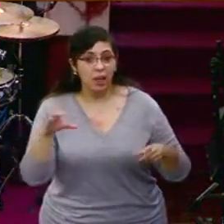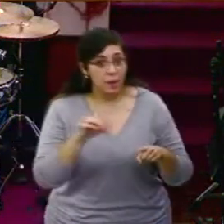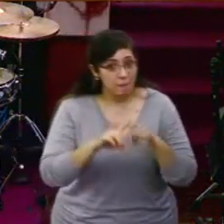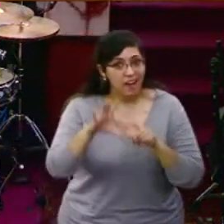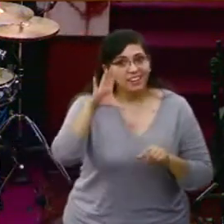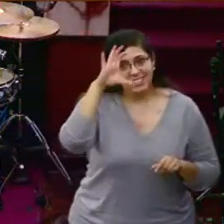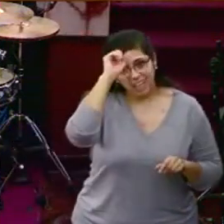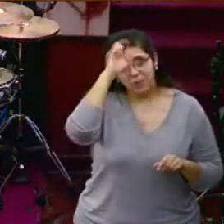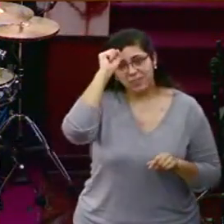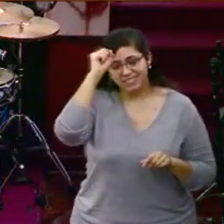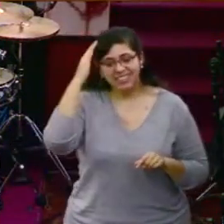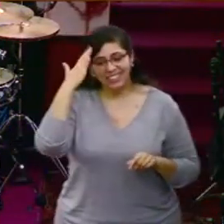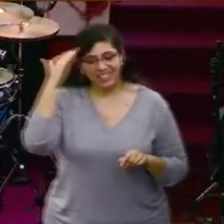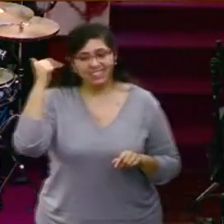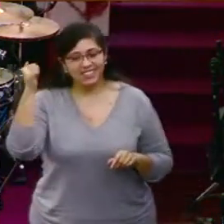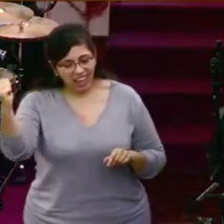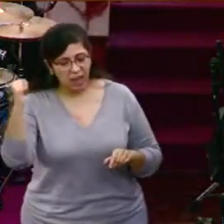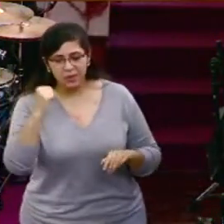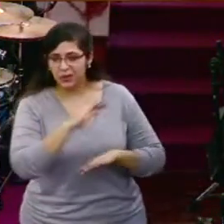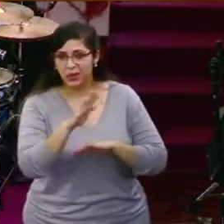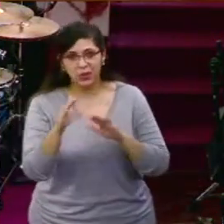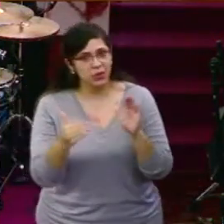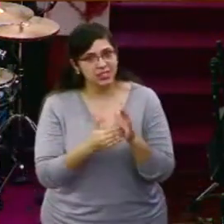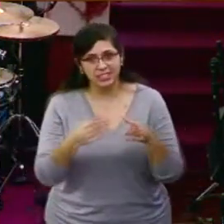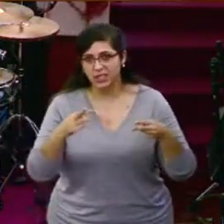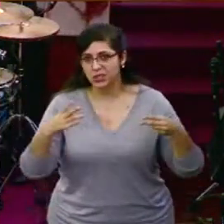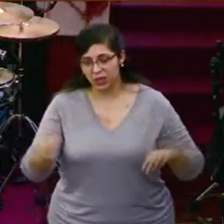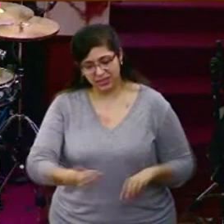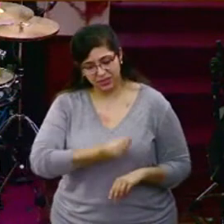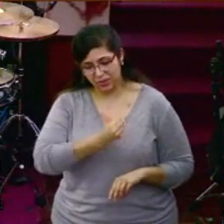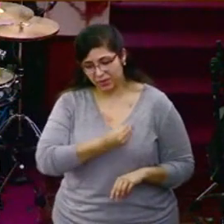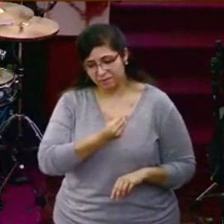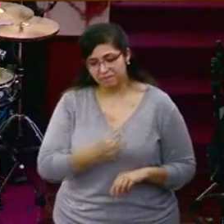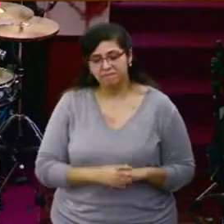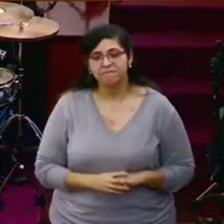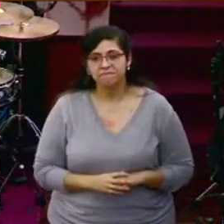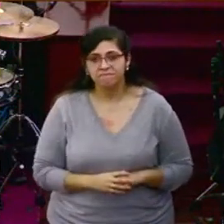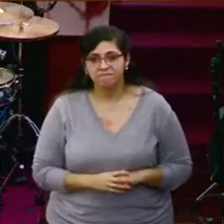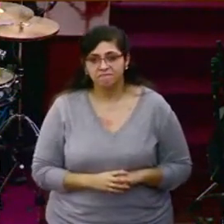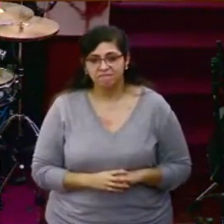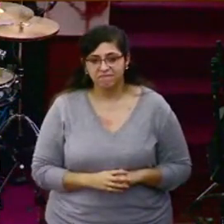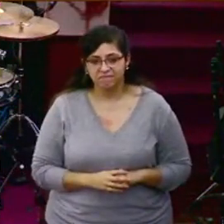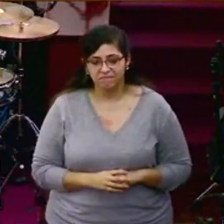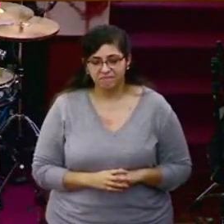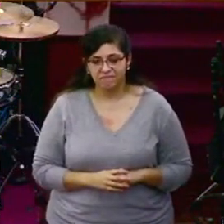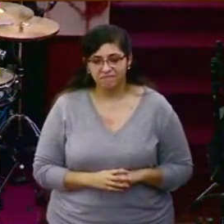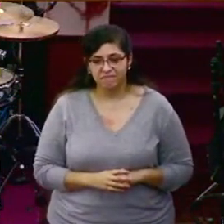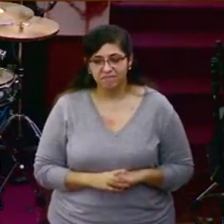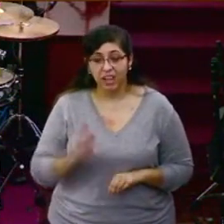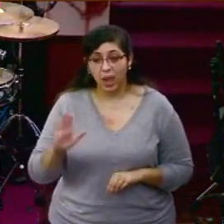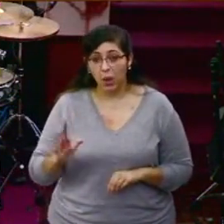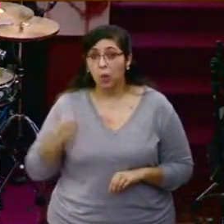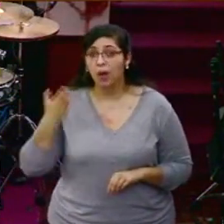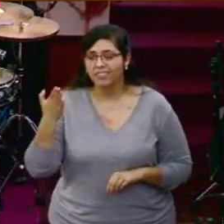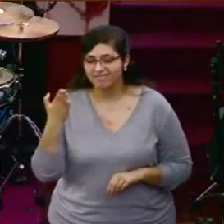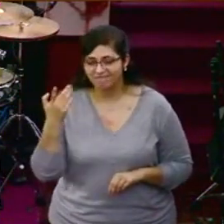quanto sabe viver em todas as situações é sim ou não quando você